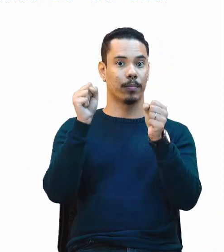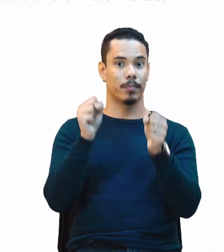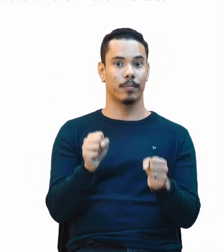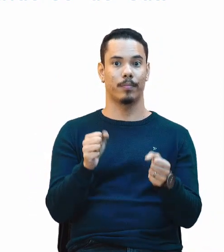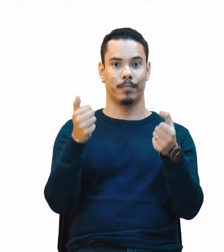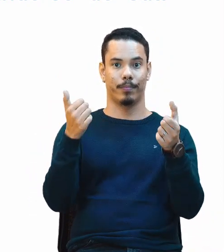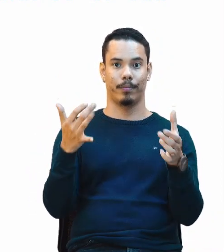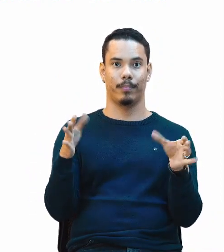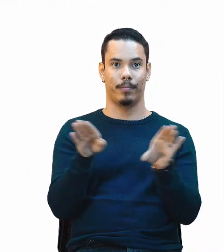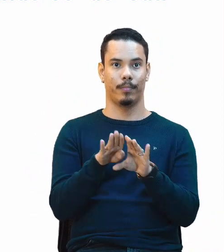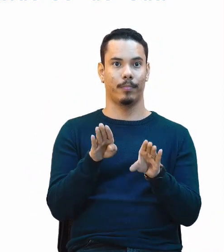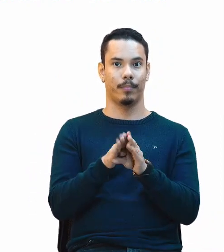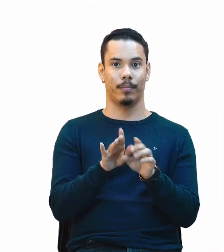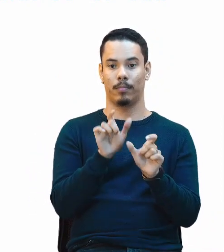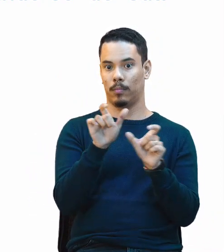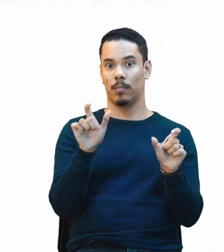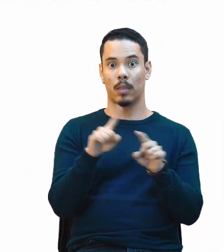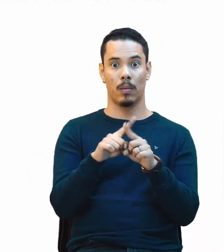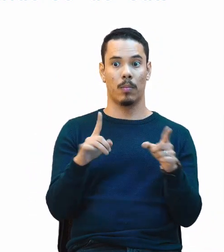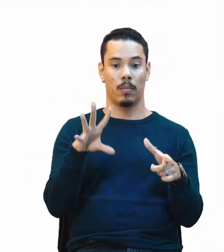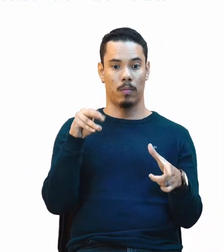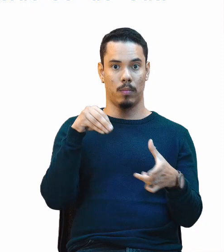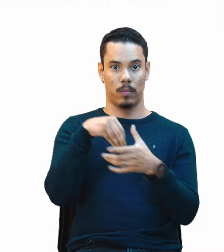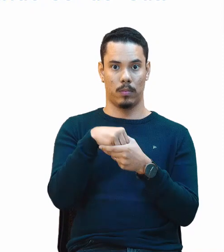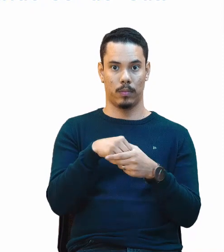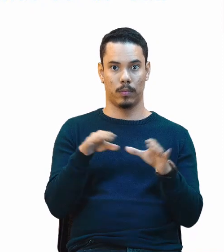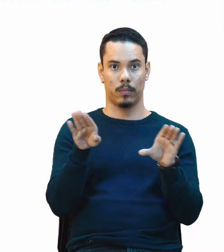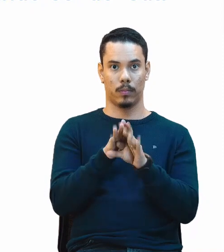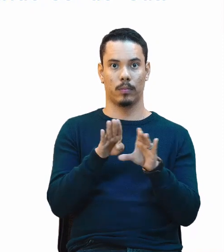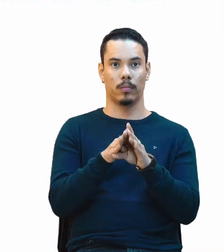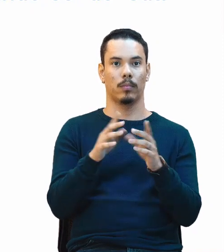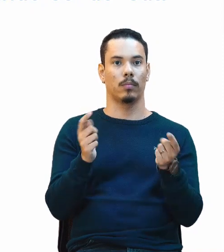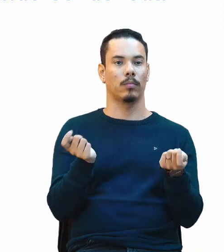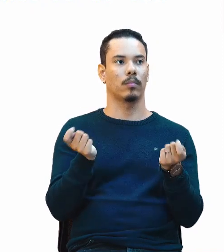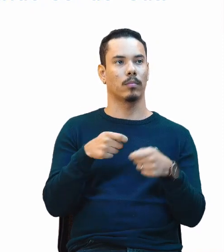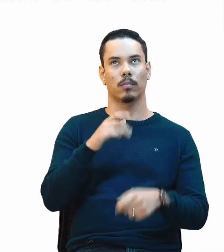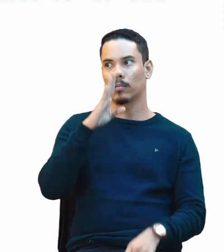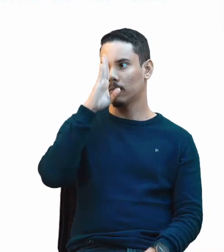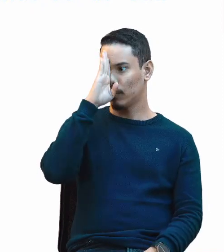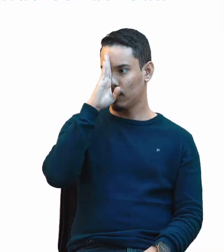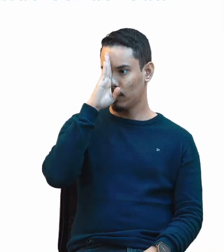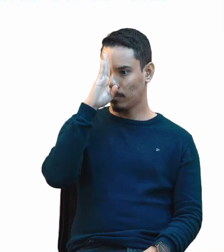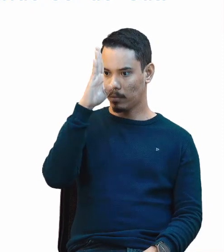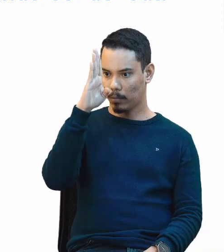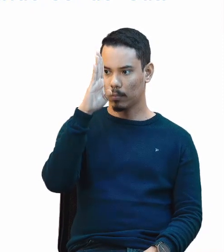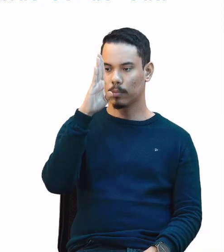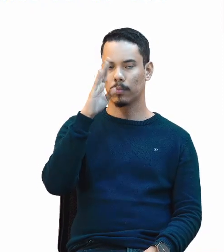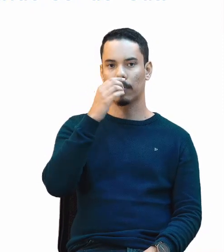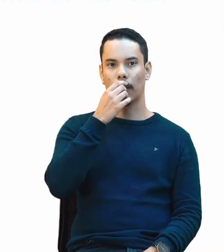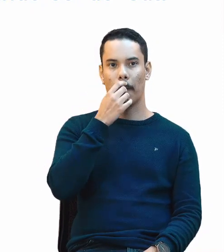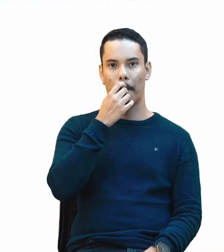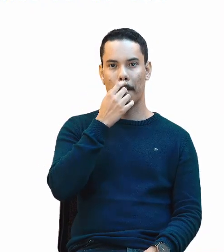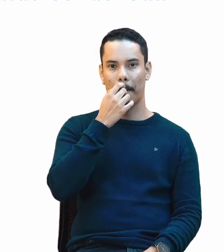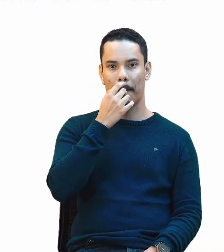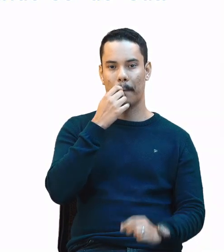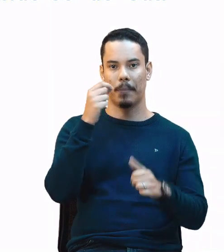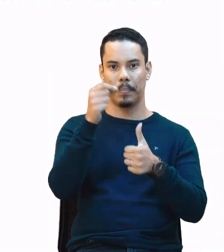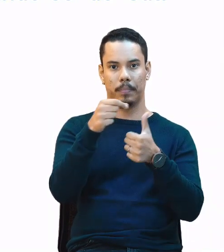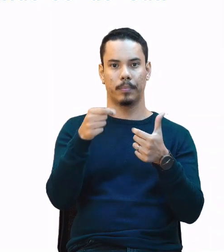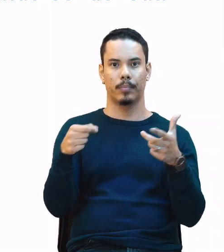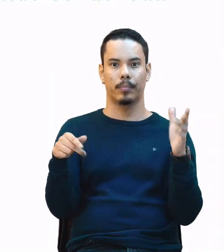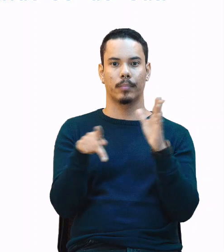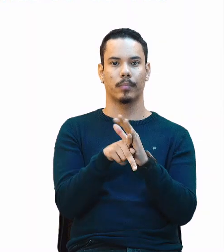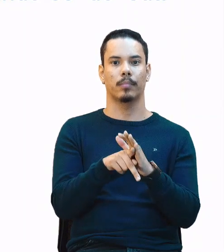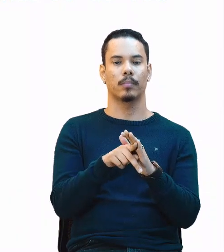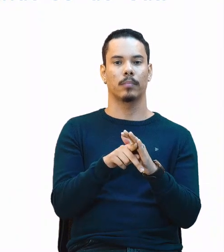eles não falaram, mas lá já é um princípio, né, uns requisitos para a